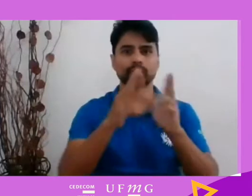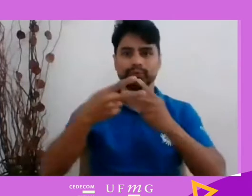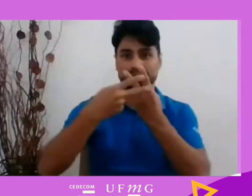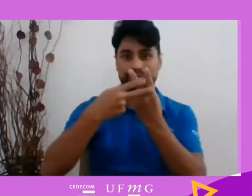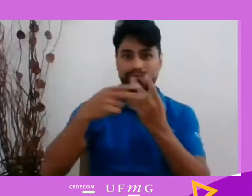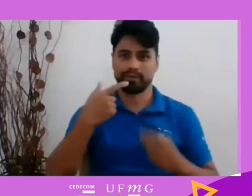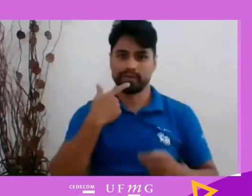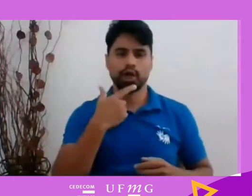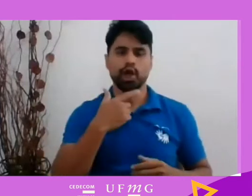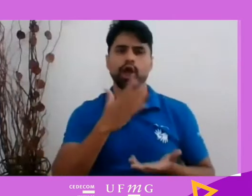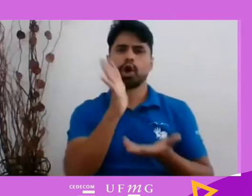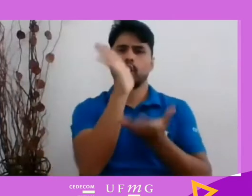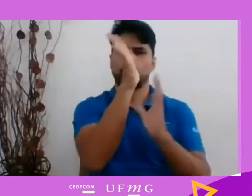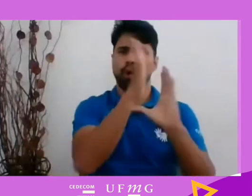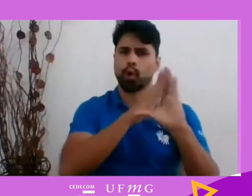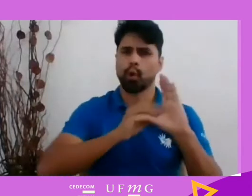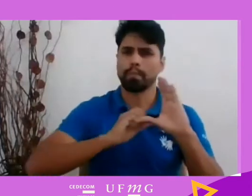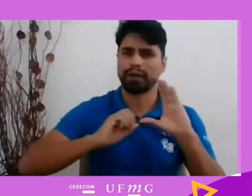pode desconfiar.